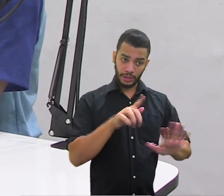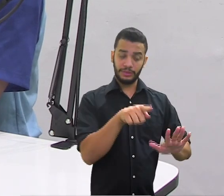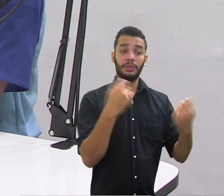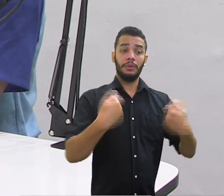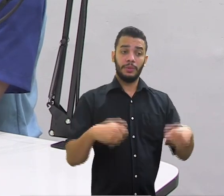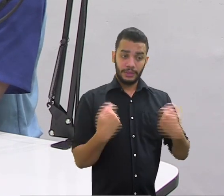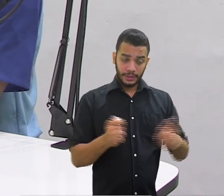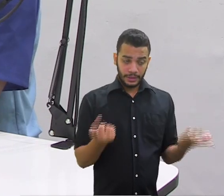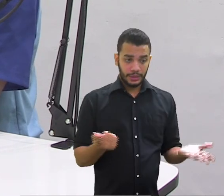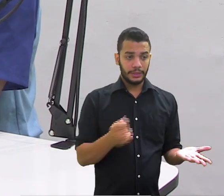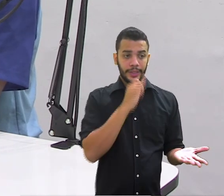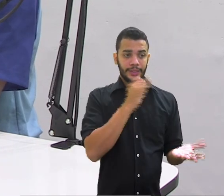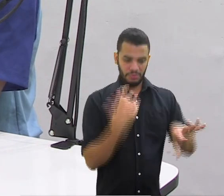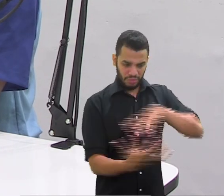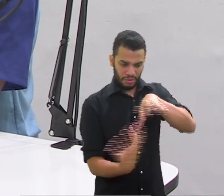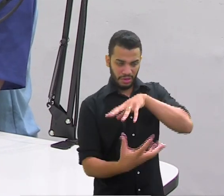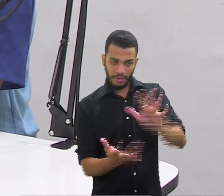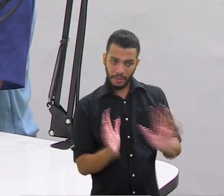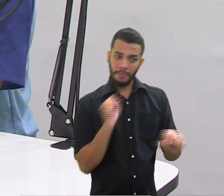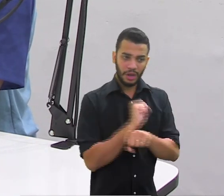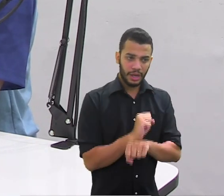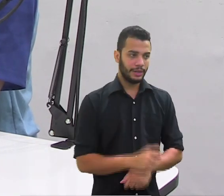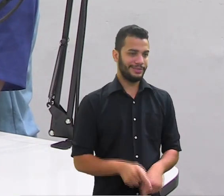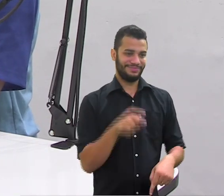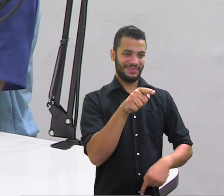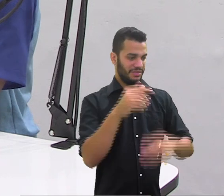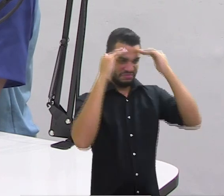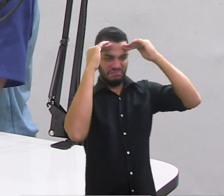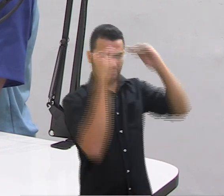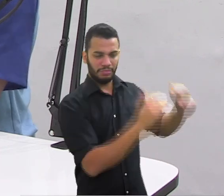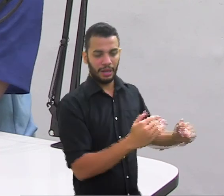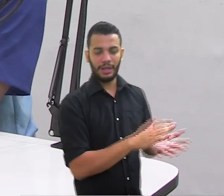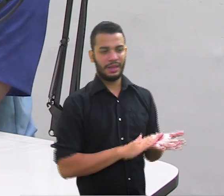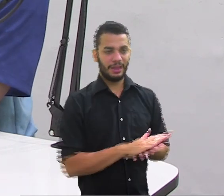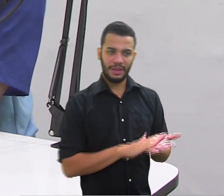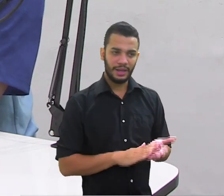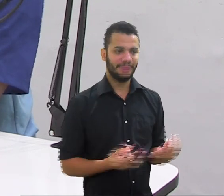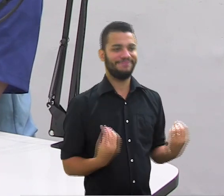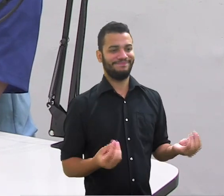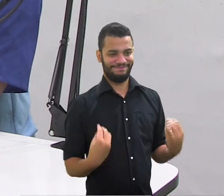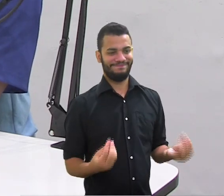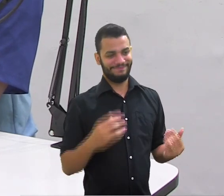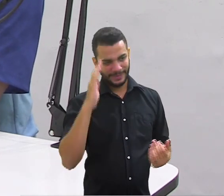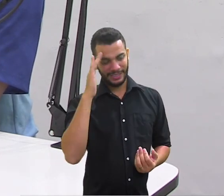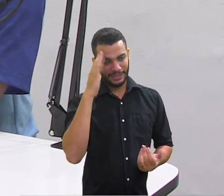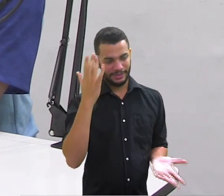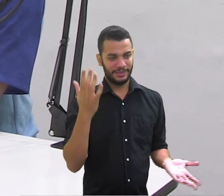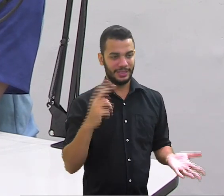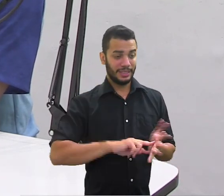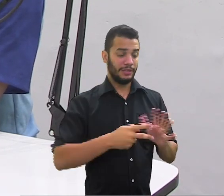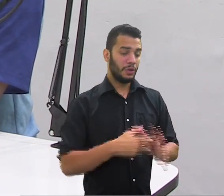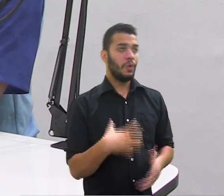está destruindo com o psicológico de alguém, né? Isso é uma coisa muito incrível, porque, né? Assim,